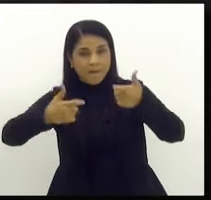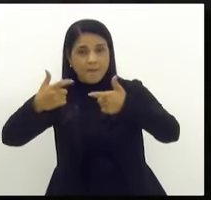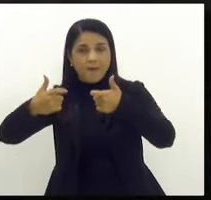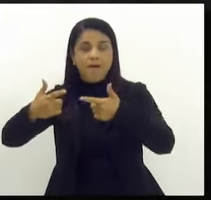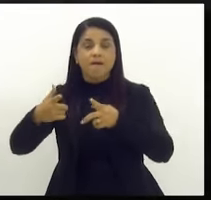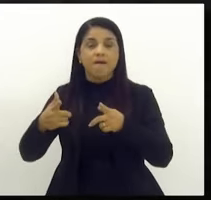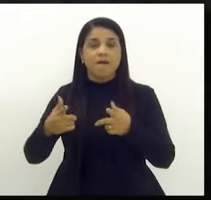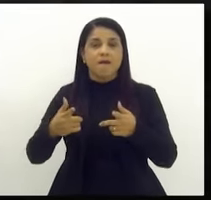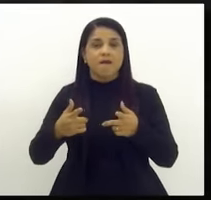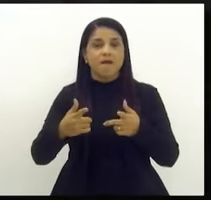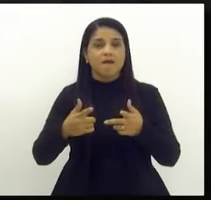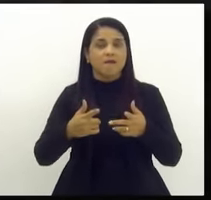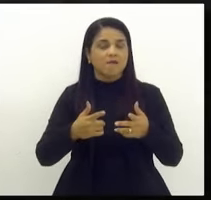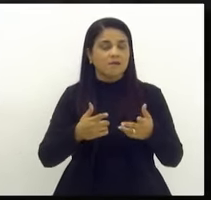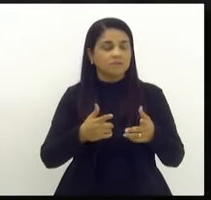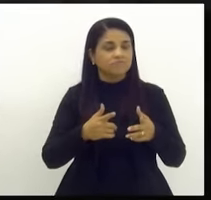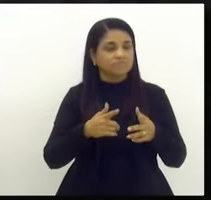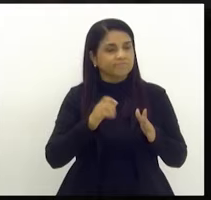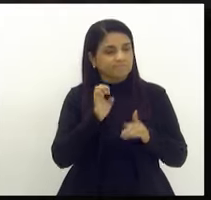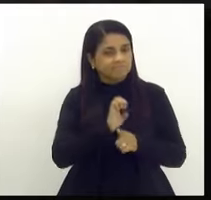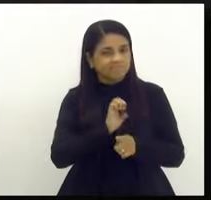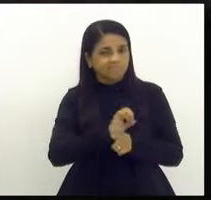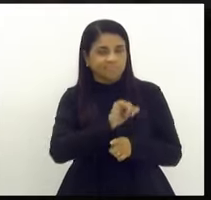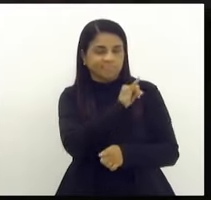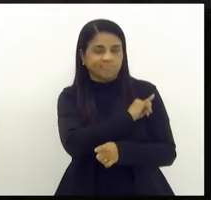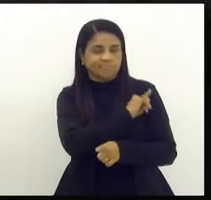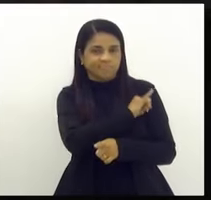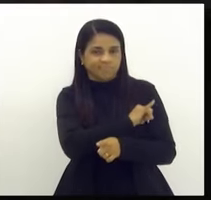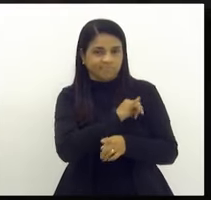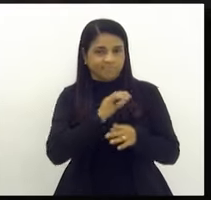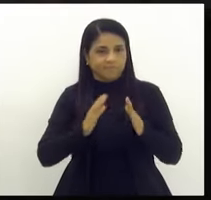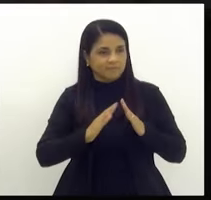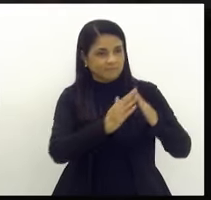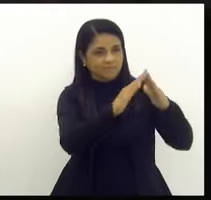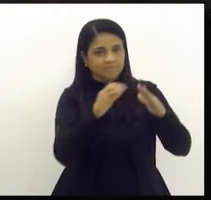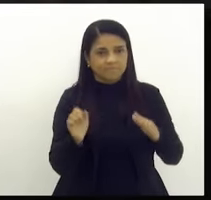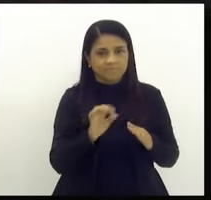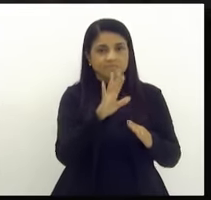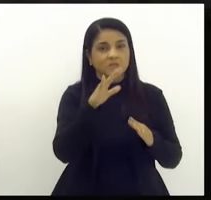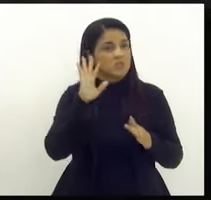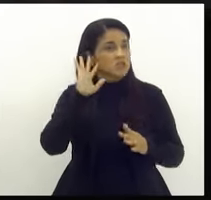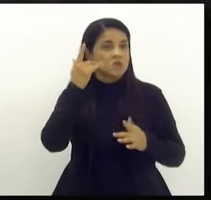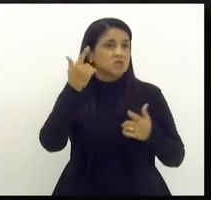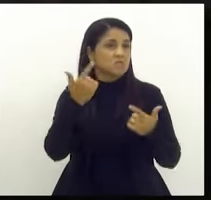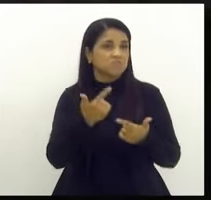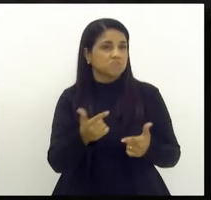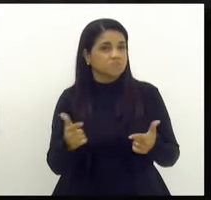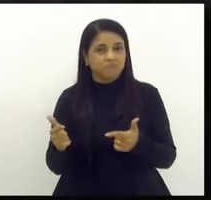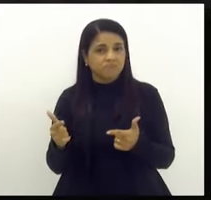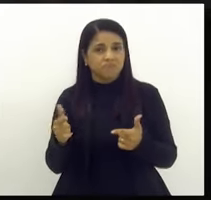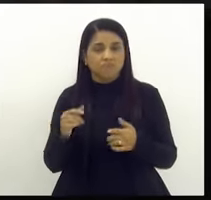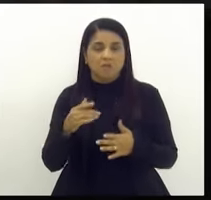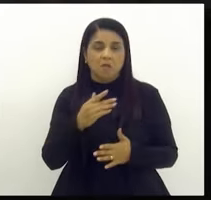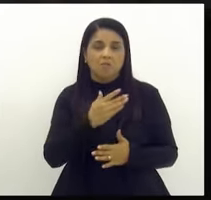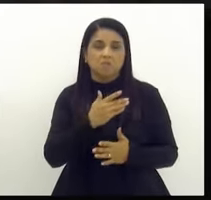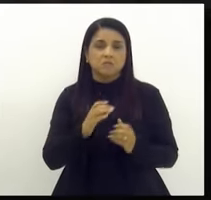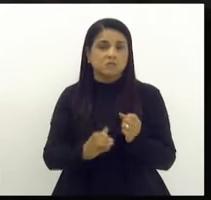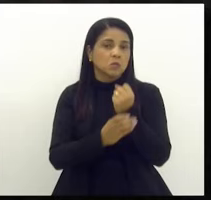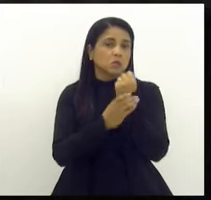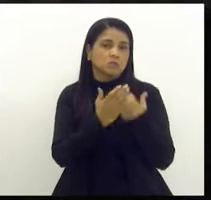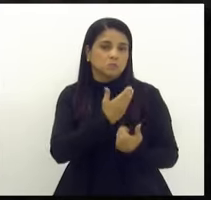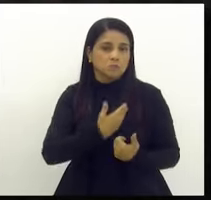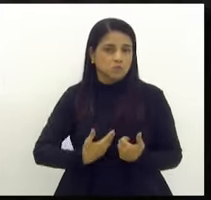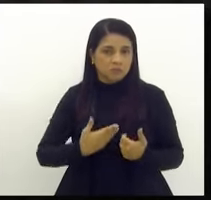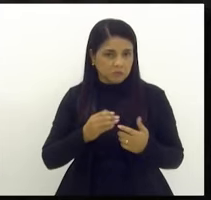acirrar o confronto no Rio de Janeiro e para não resolver a segurança pública como deveria Então essa é uma questão